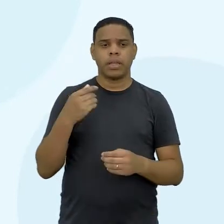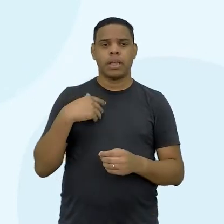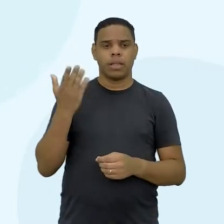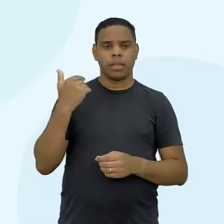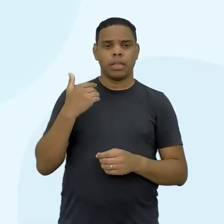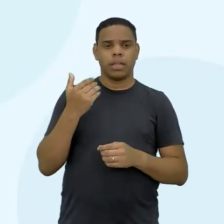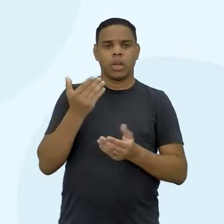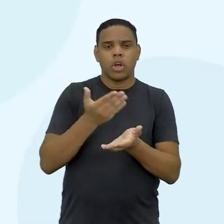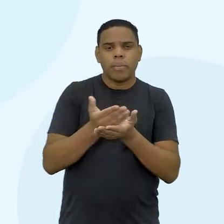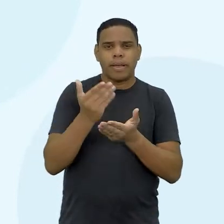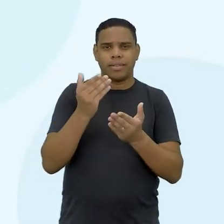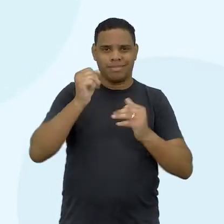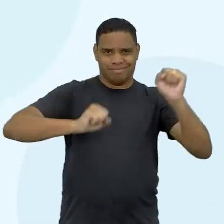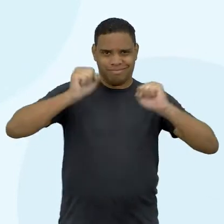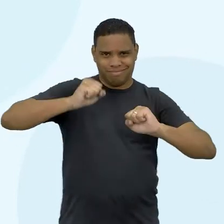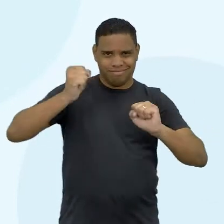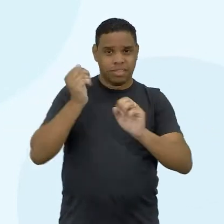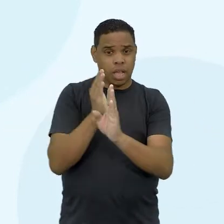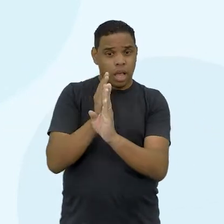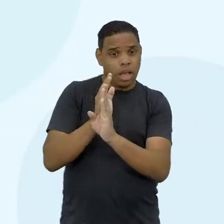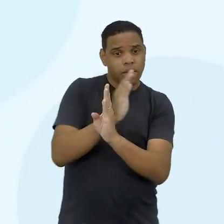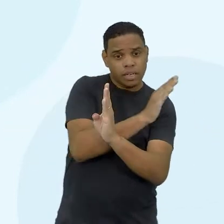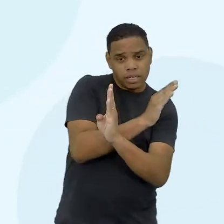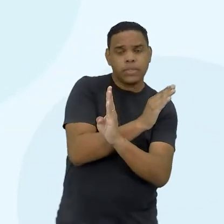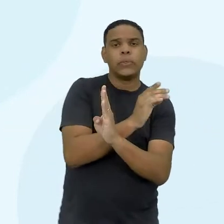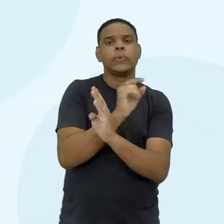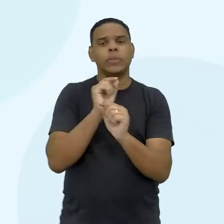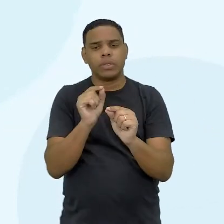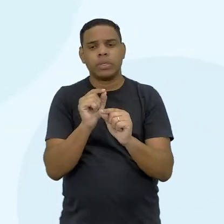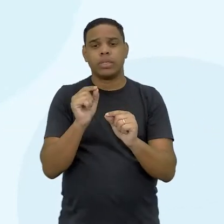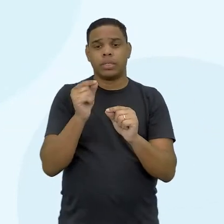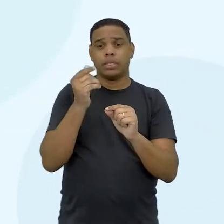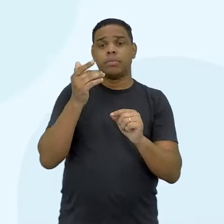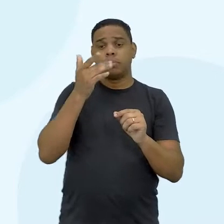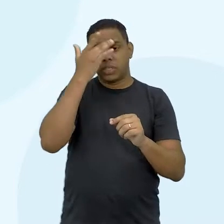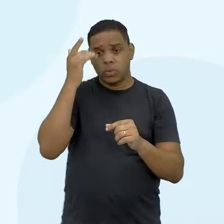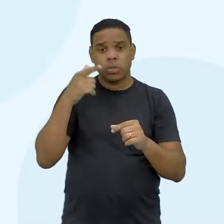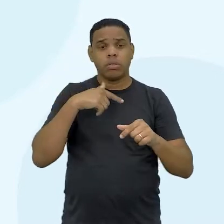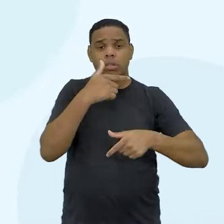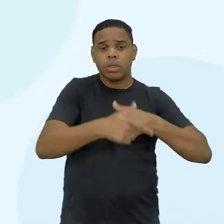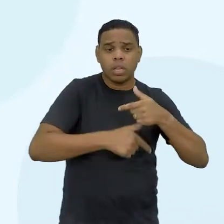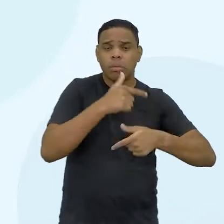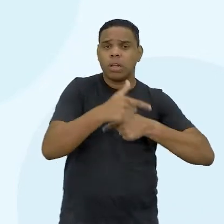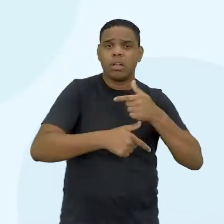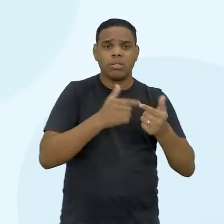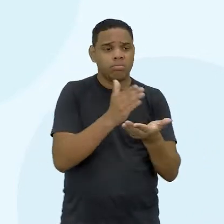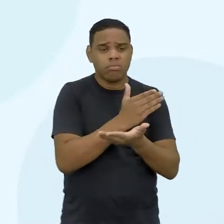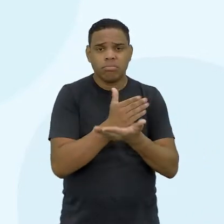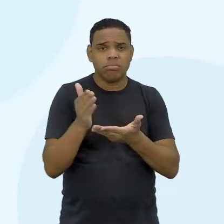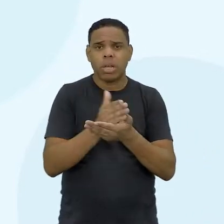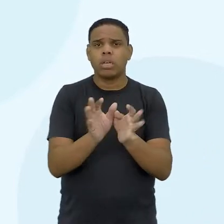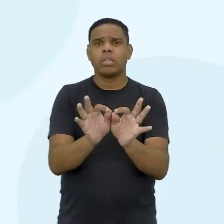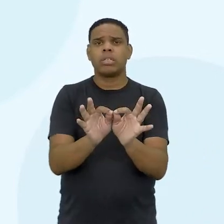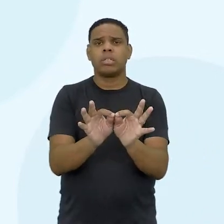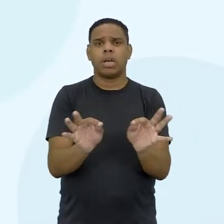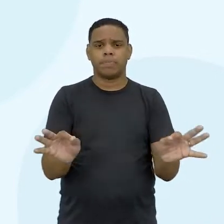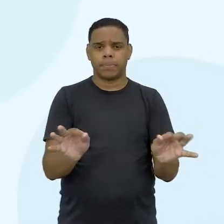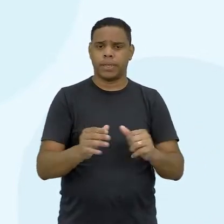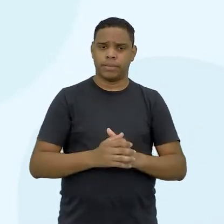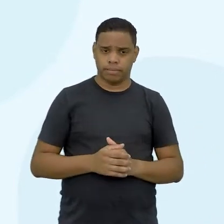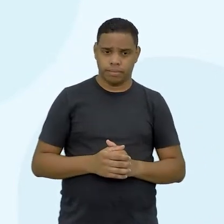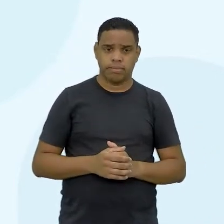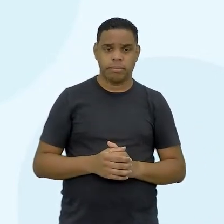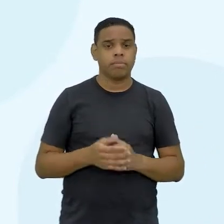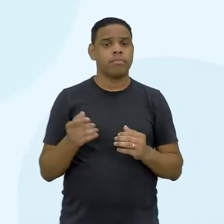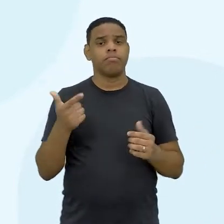anteriores à industrialização, se caracterizavam por uma baixa complexidade na divisão do trabalho.